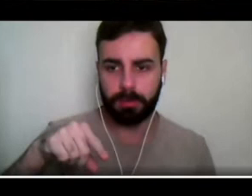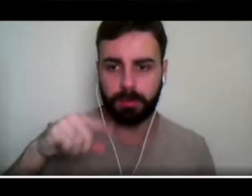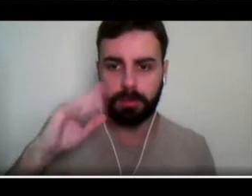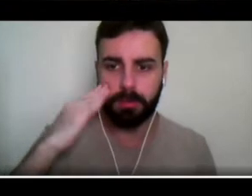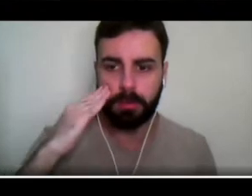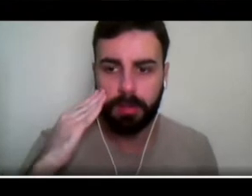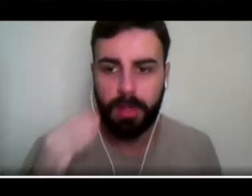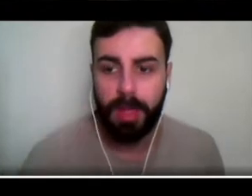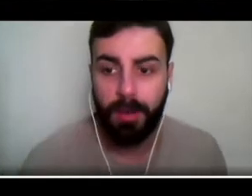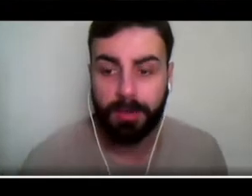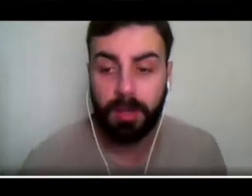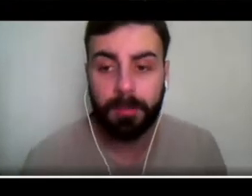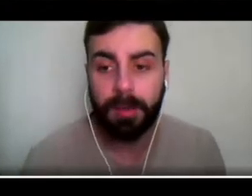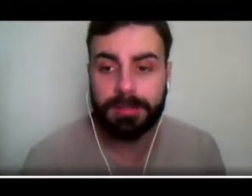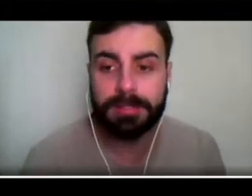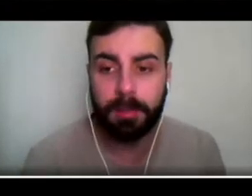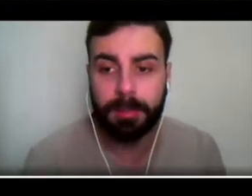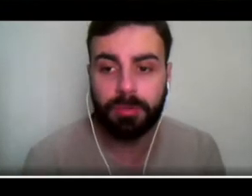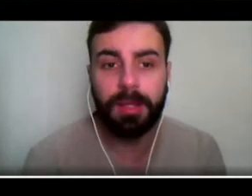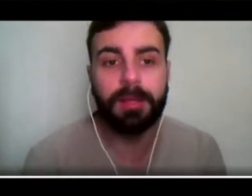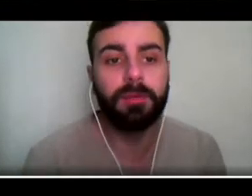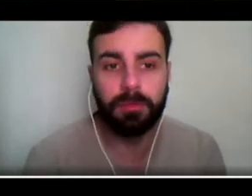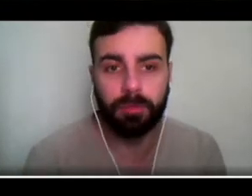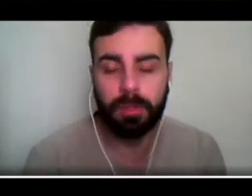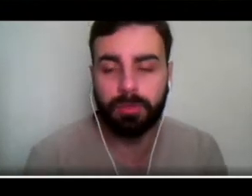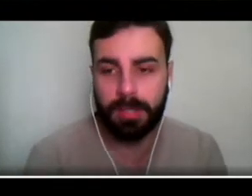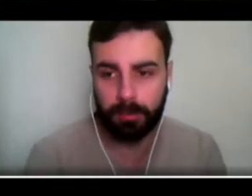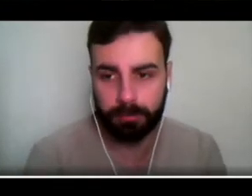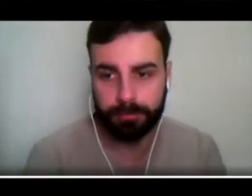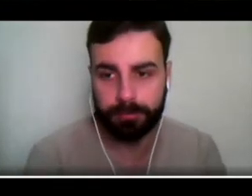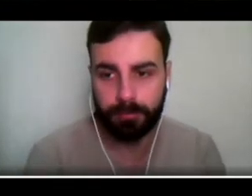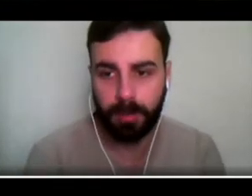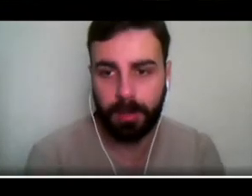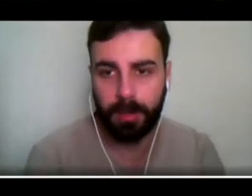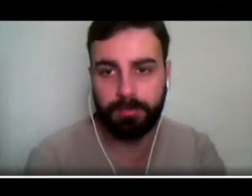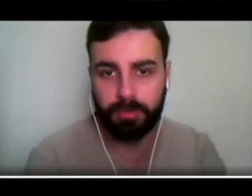Acho que é lá em cima mesmo, lá no enunciado. A função que é